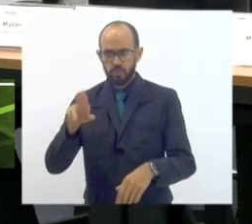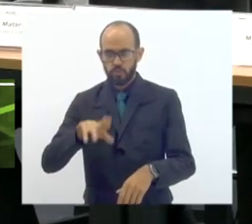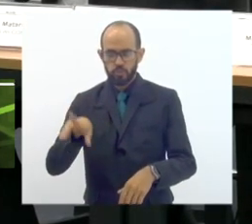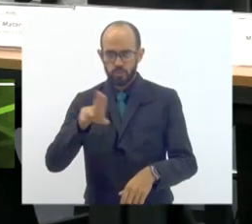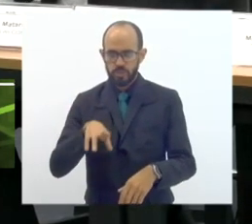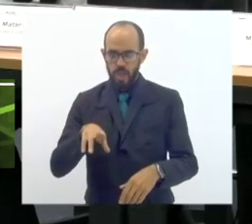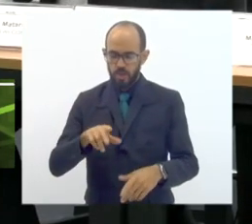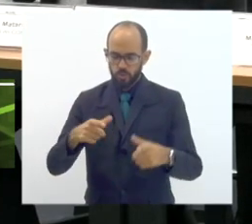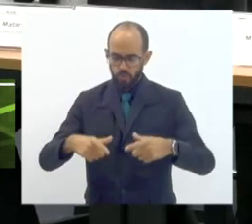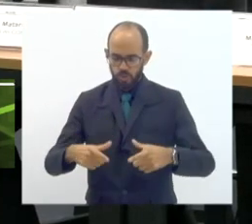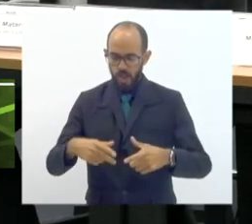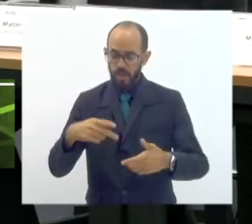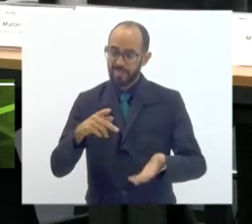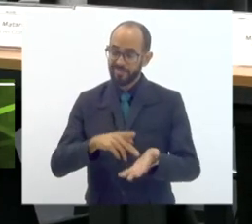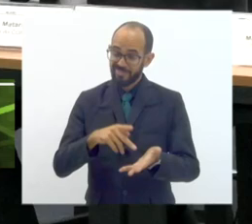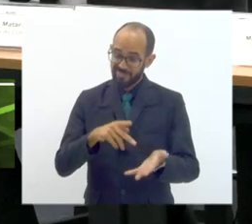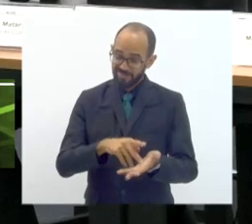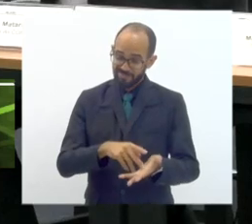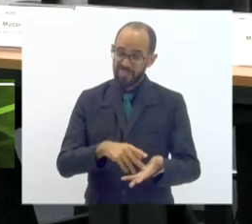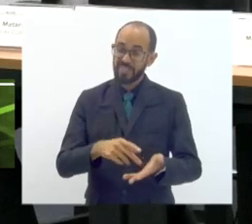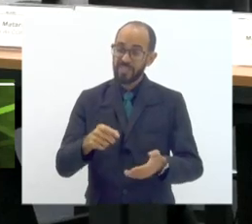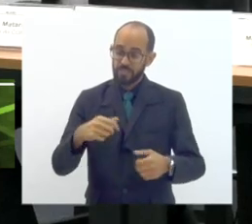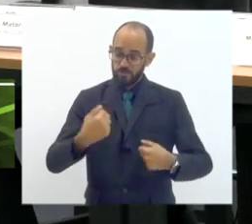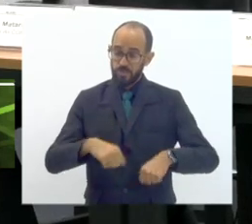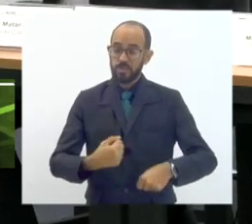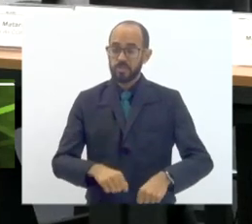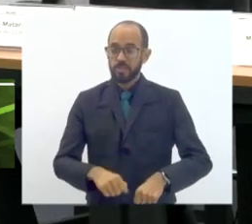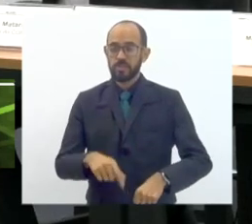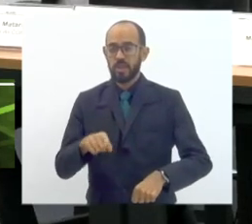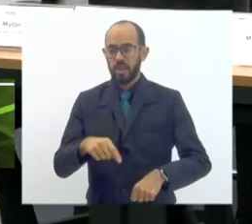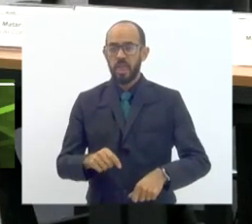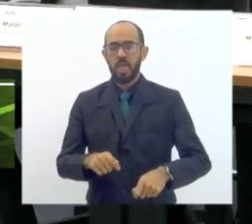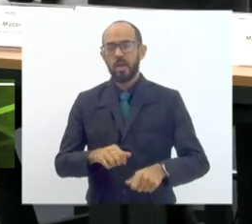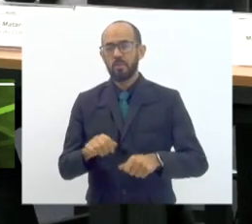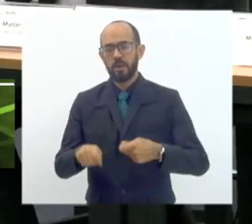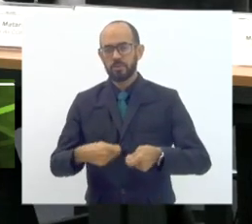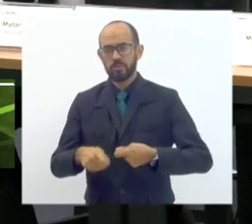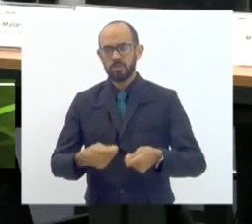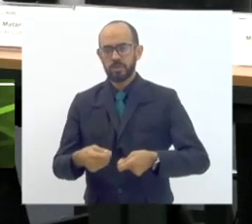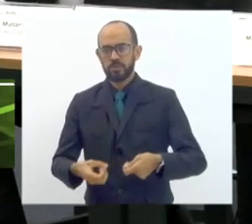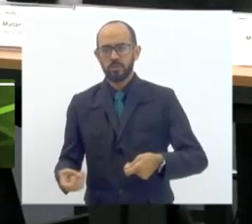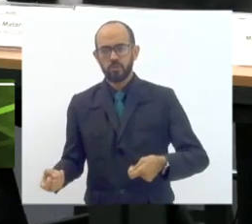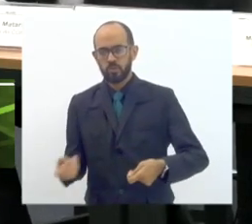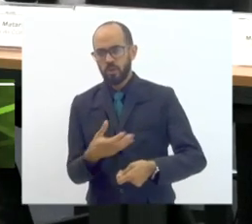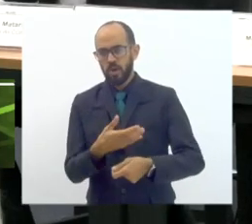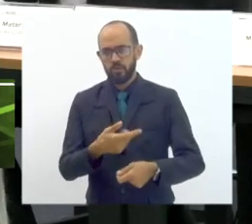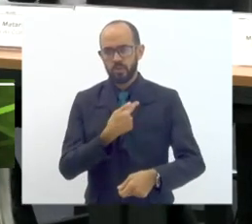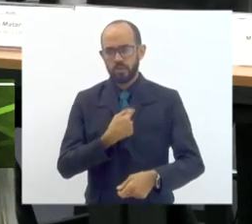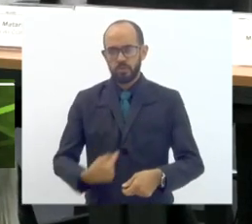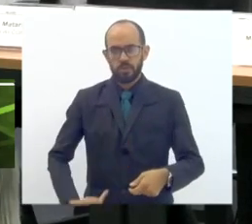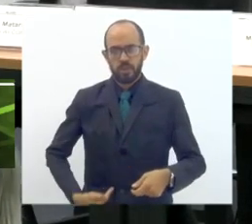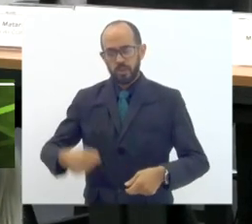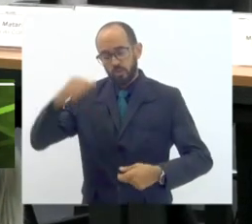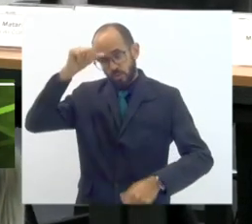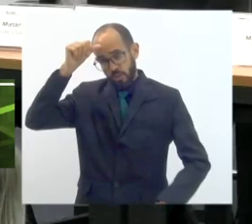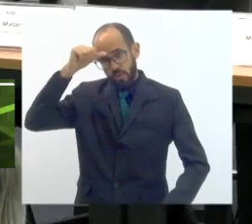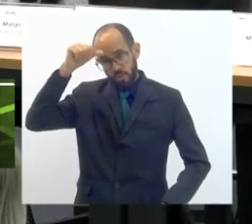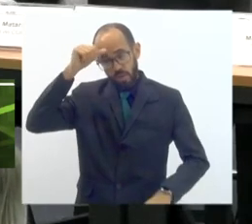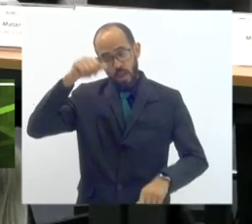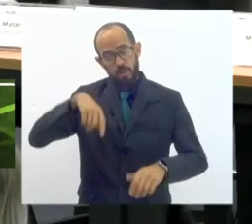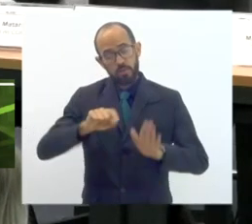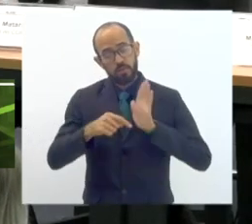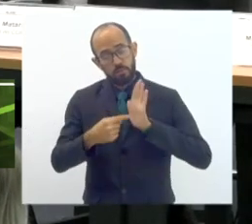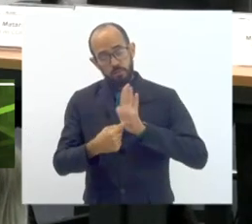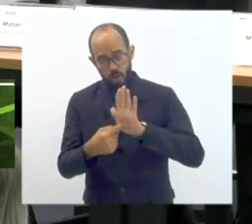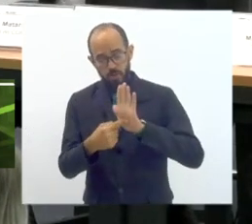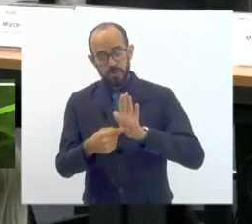necessidade do município, é verdadeiramente uma nova gestão, um novo governo. E o governador Cláudio Castro ele tem trago isso para o Estado do Rio